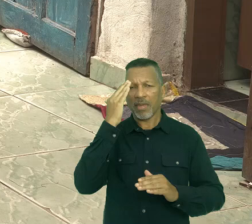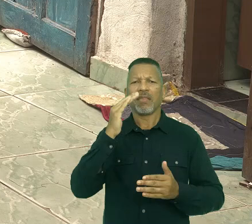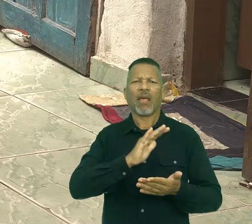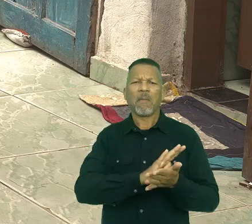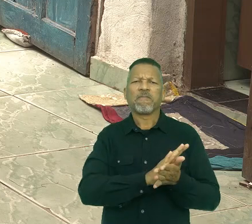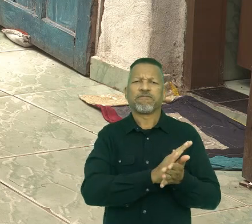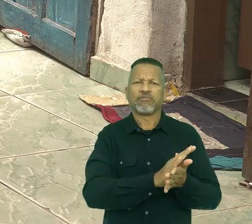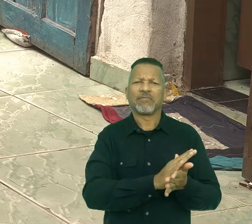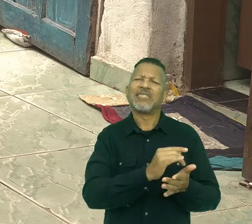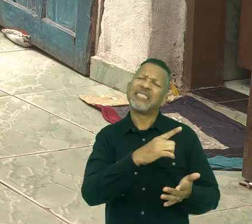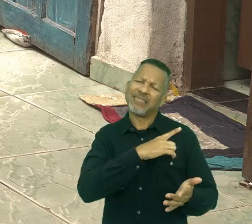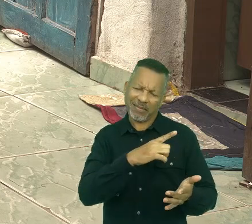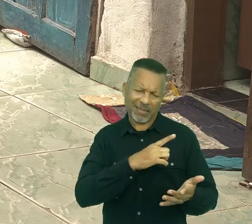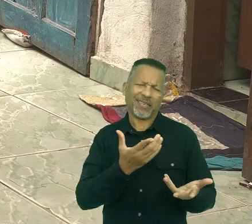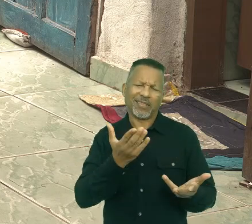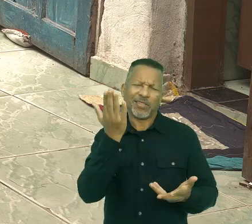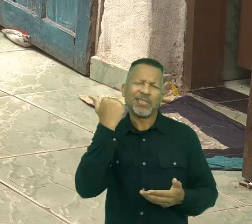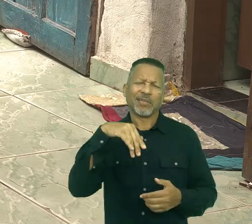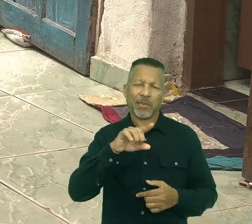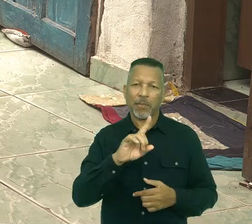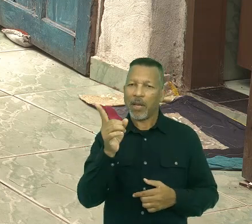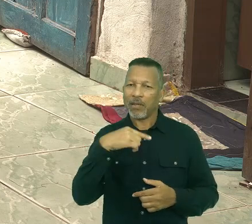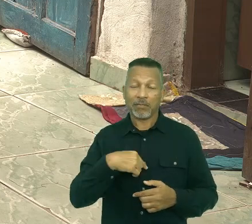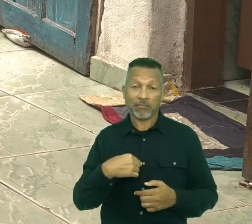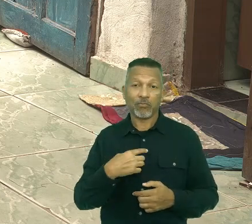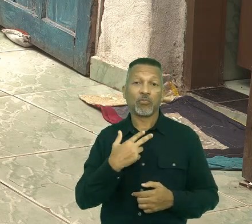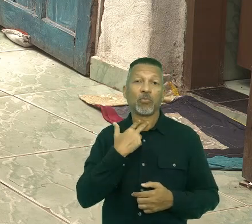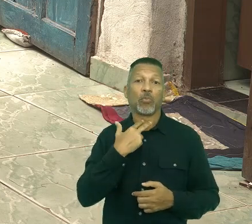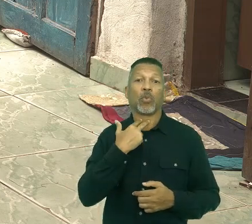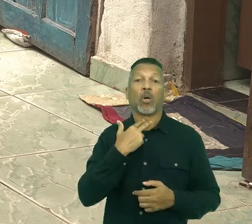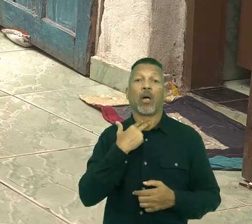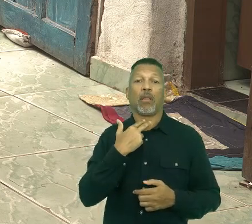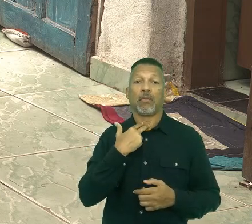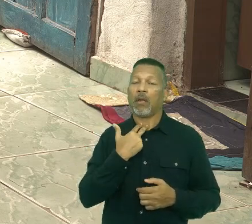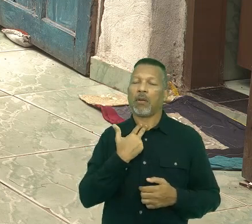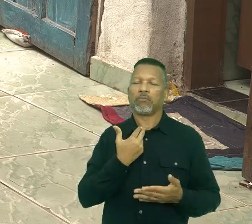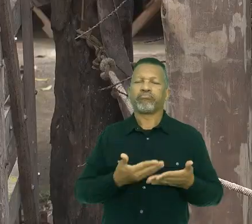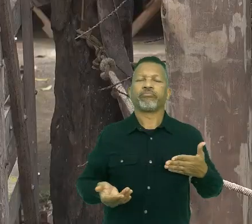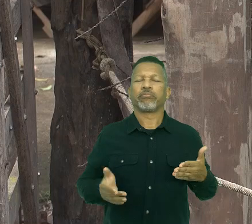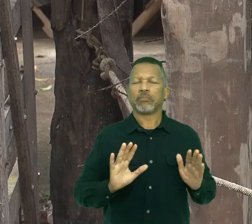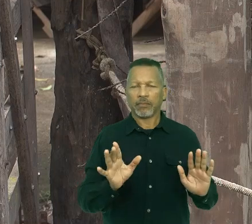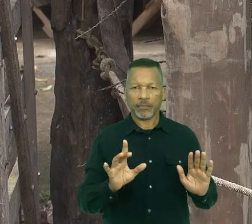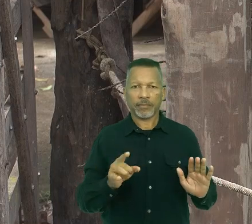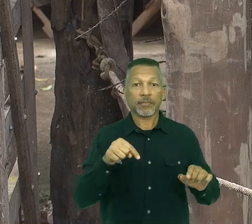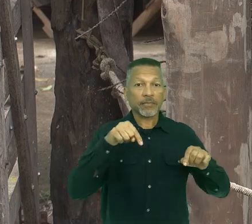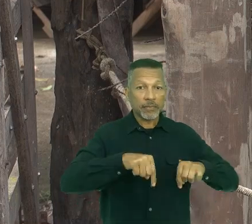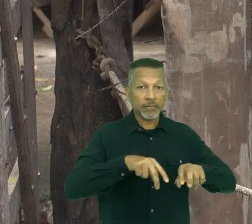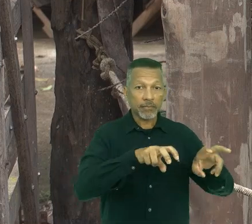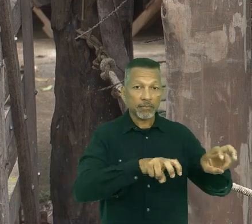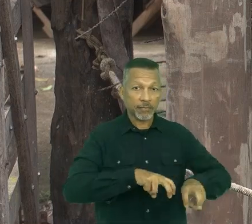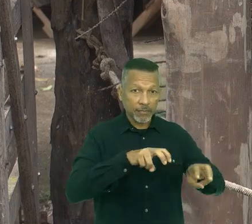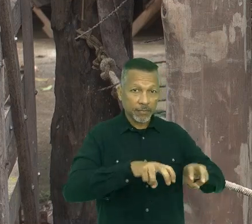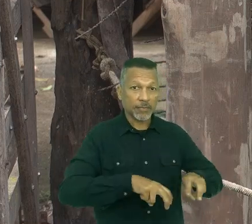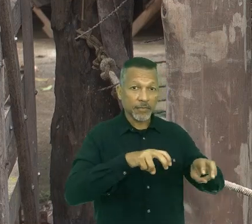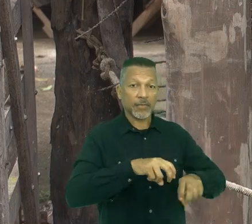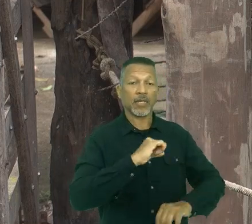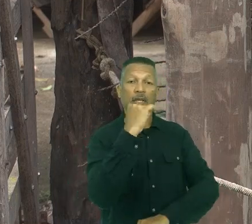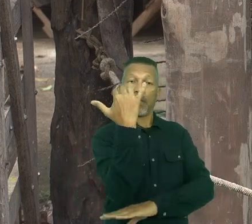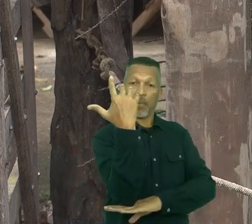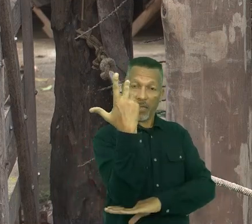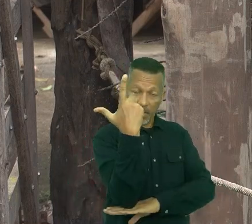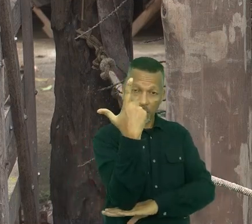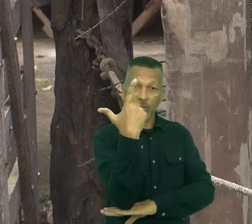discriminação ainda existe, mas nós não podemos deixar cair. Aqui na zona rural de Ipatinga,